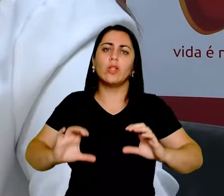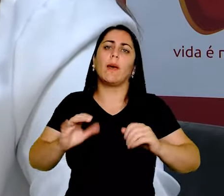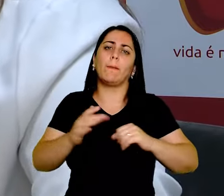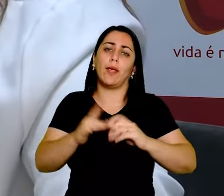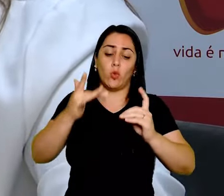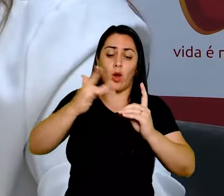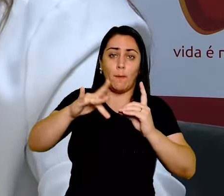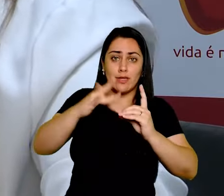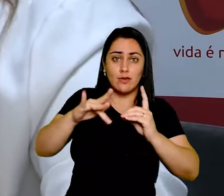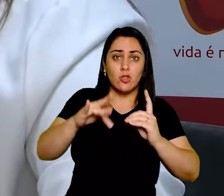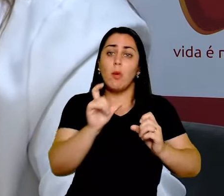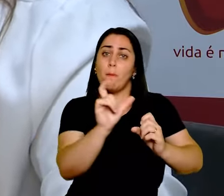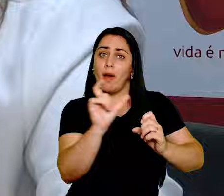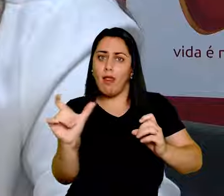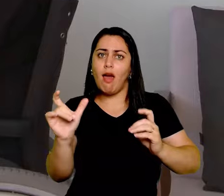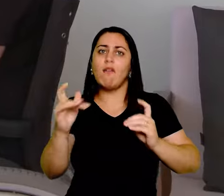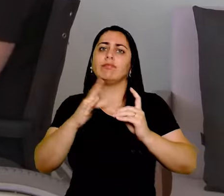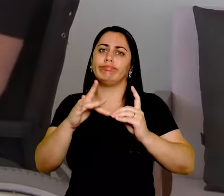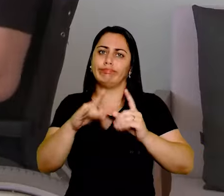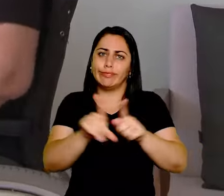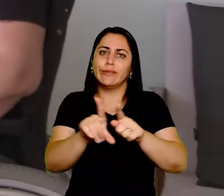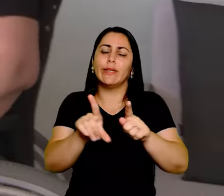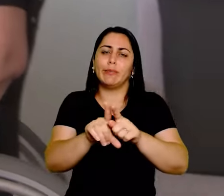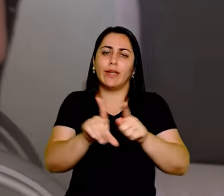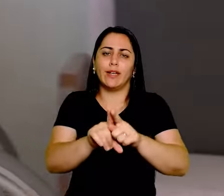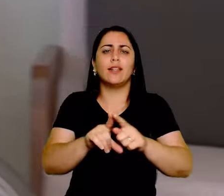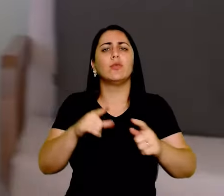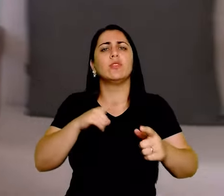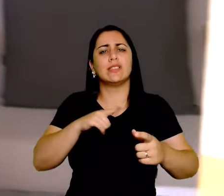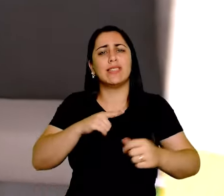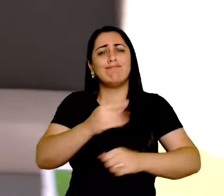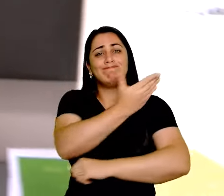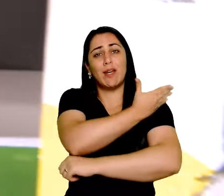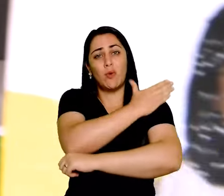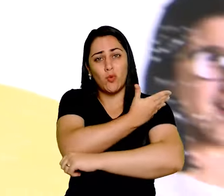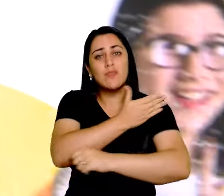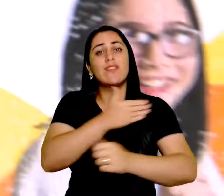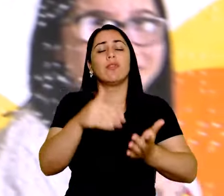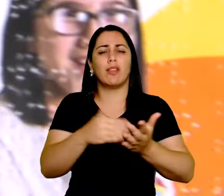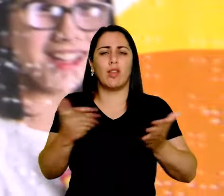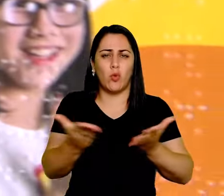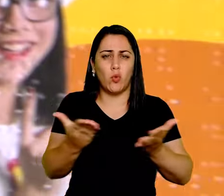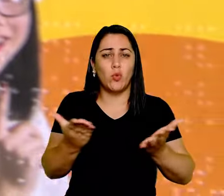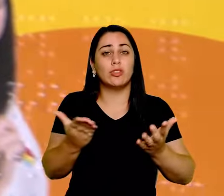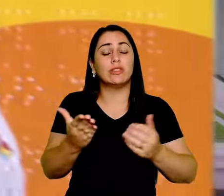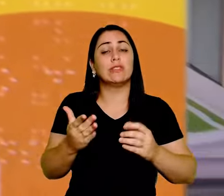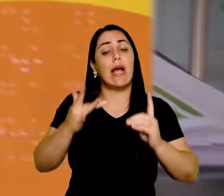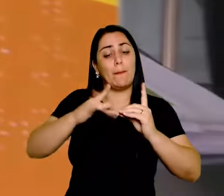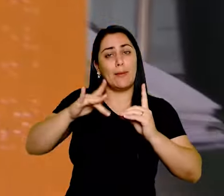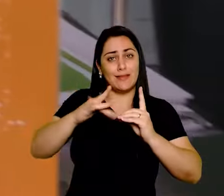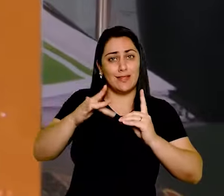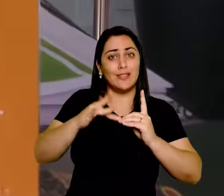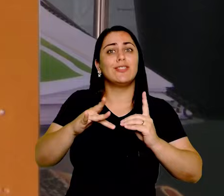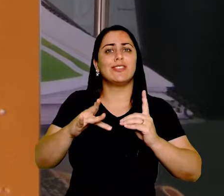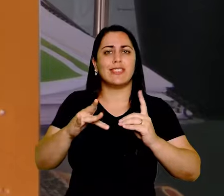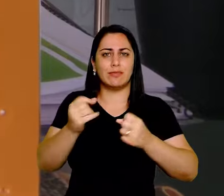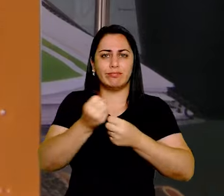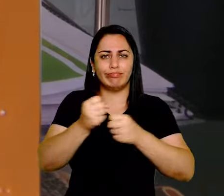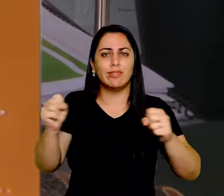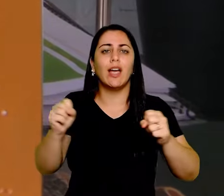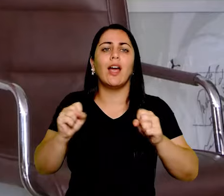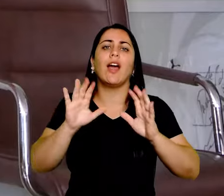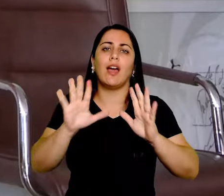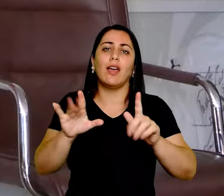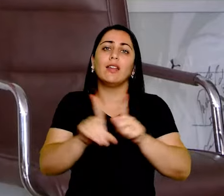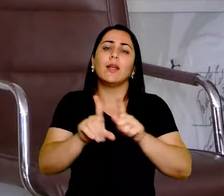atitudes capacitistas e termos capacitistas, né? Então ainda existe muito preconceito, capacitismo muito grande, principalmente